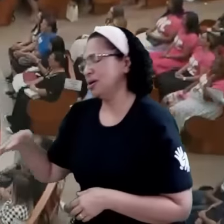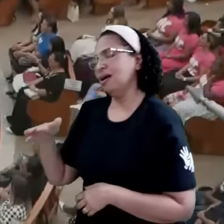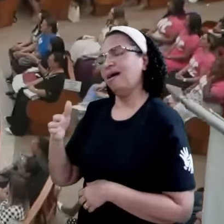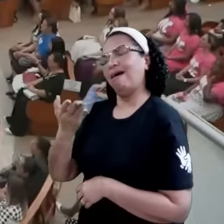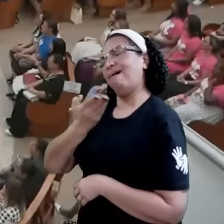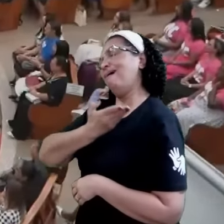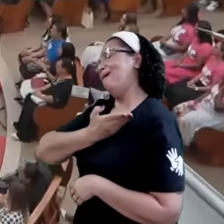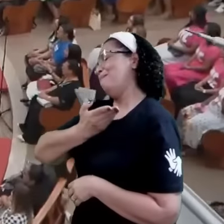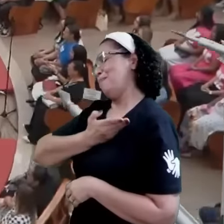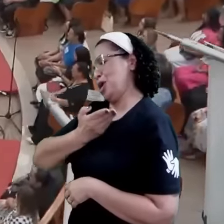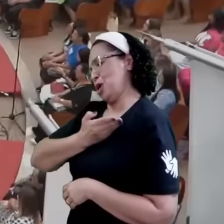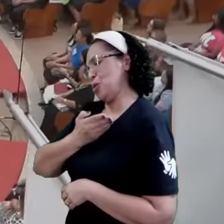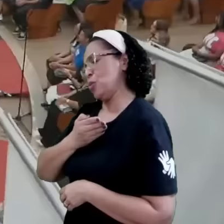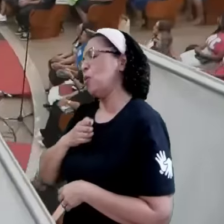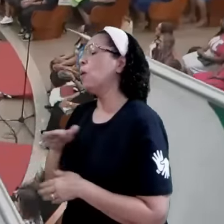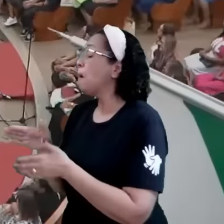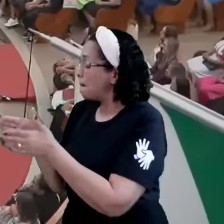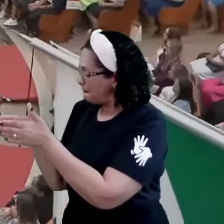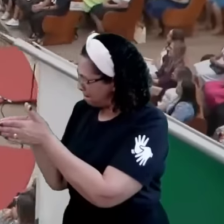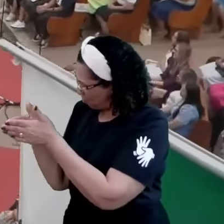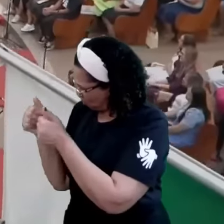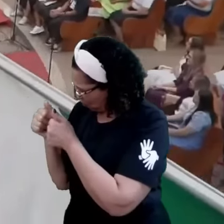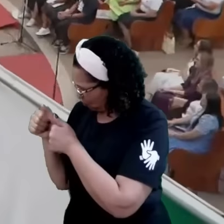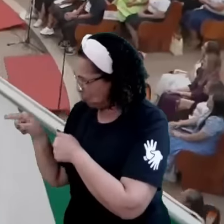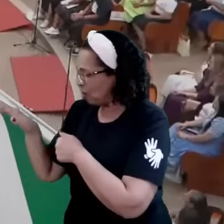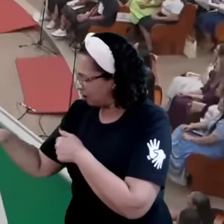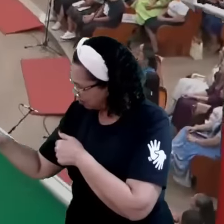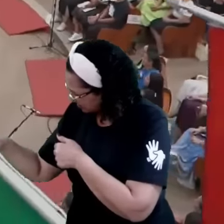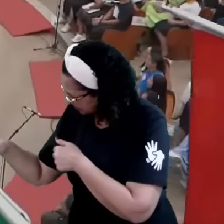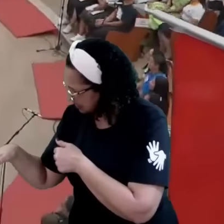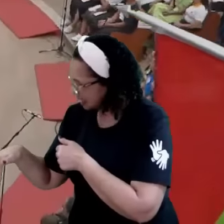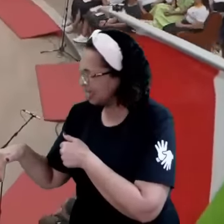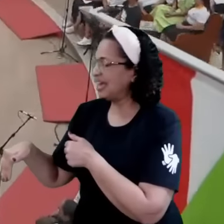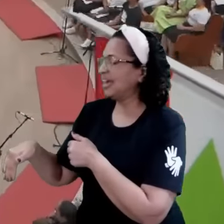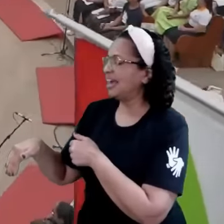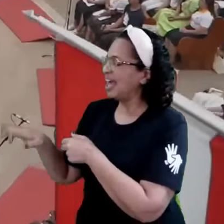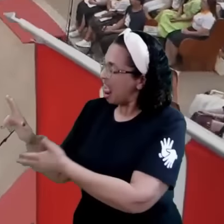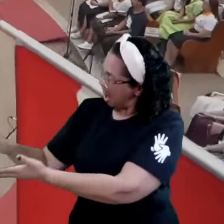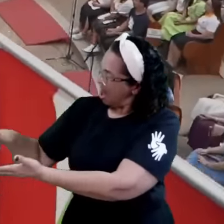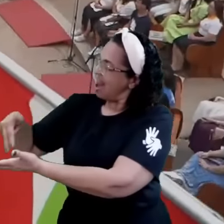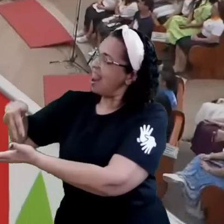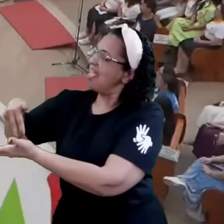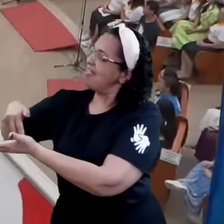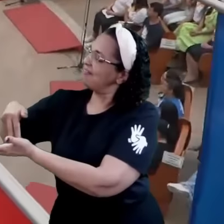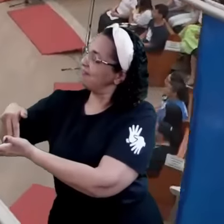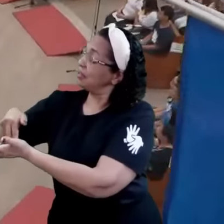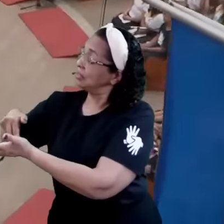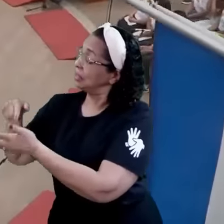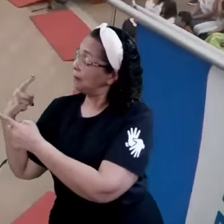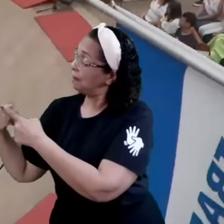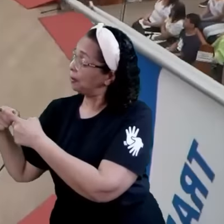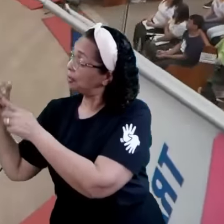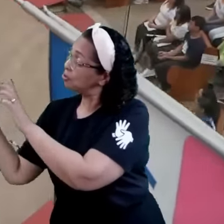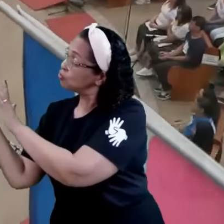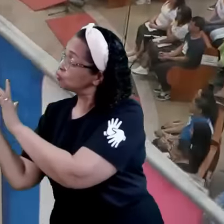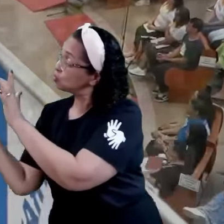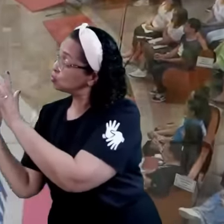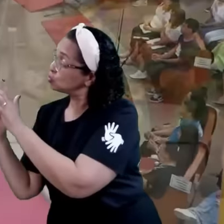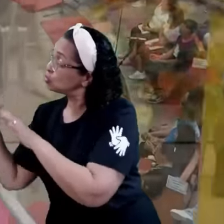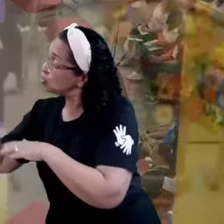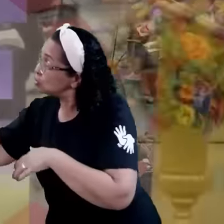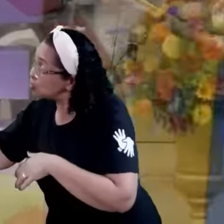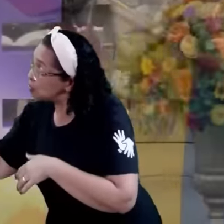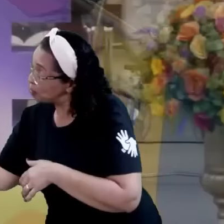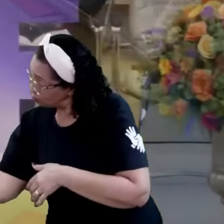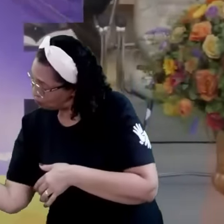boca os irmãos estão comigo não tavam mandando ele calar a boca não tava mandando ele ficar quieto eu quero crer que tá aqui ó fica quieto